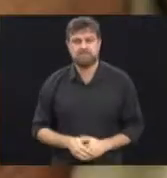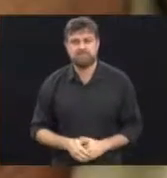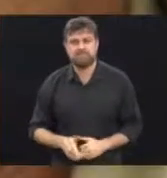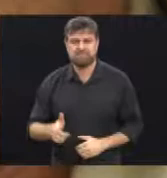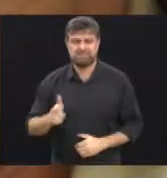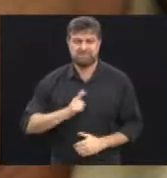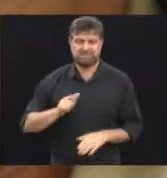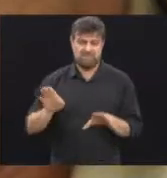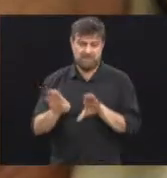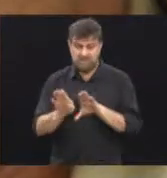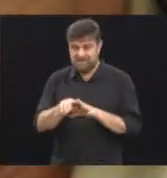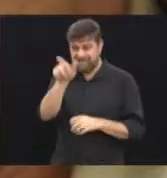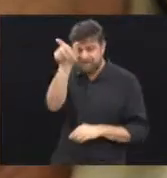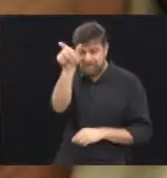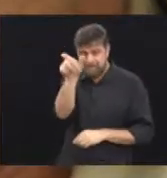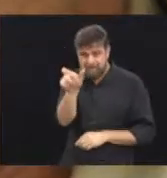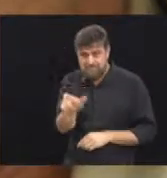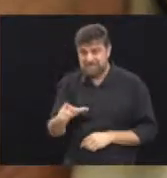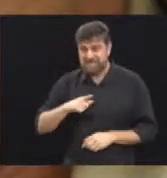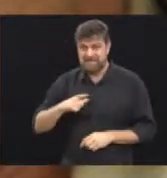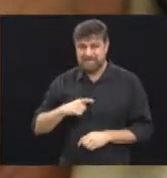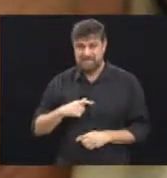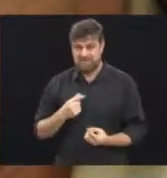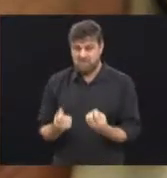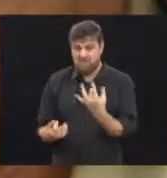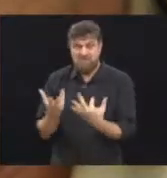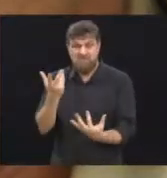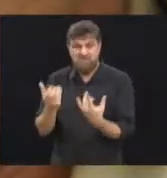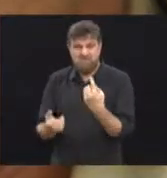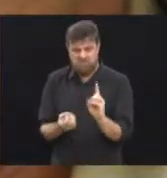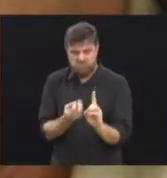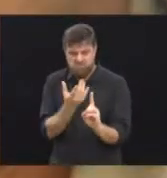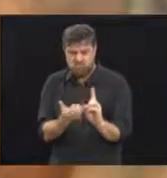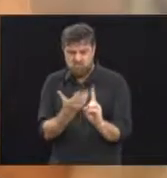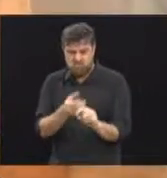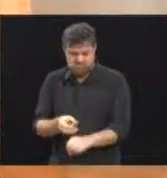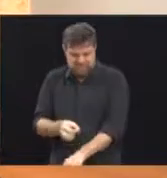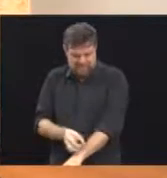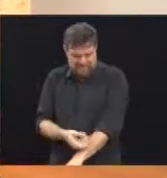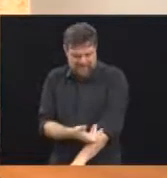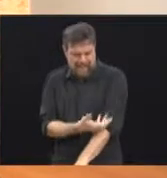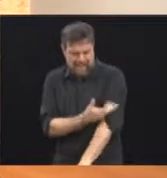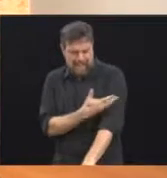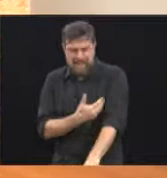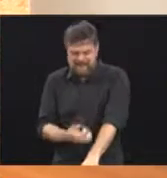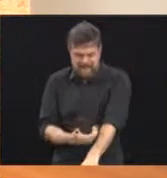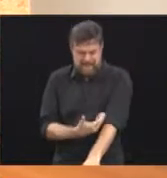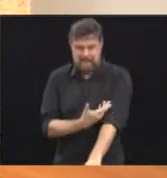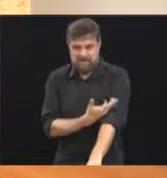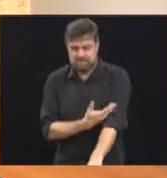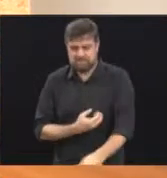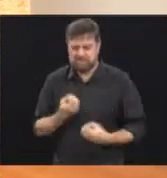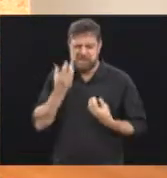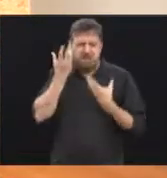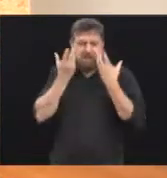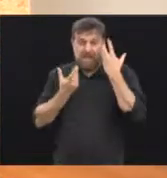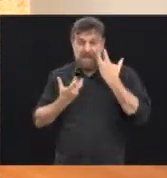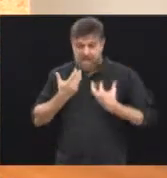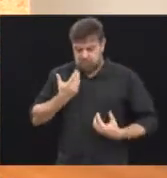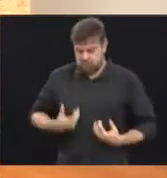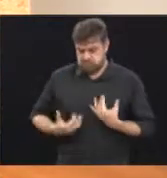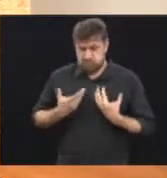Ou mesmo nos pacientes que sofrem queimaduras, sejam elas queimaduras mais simples ou grandes queimados, em que a gente tem